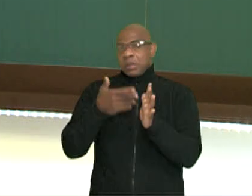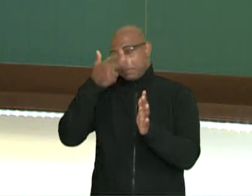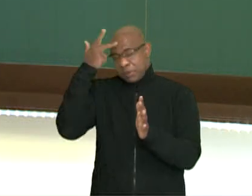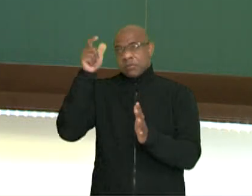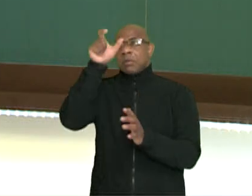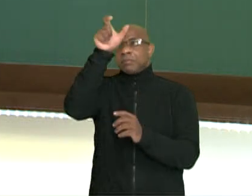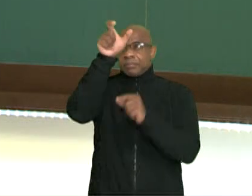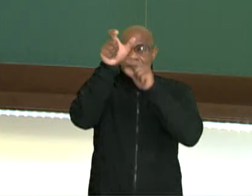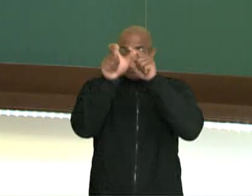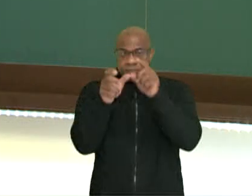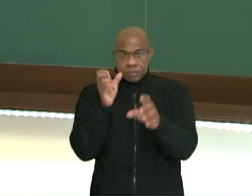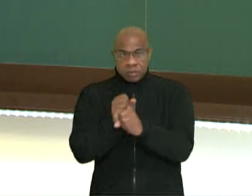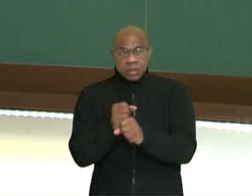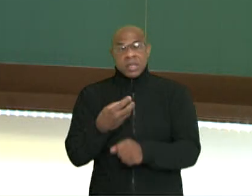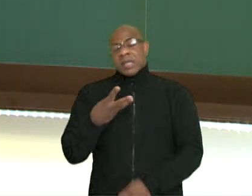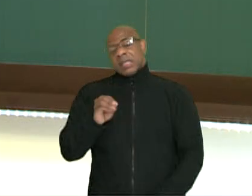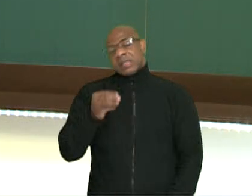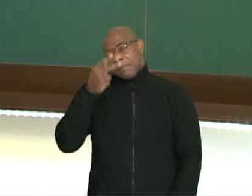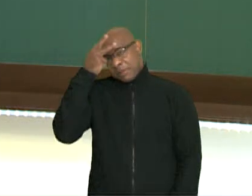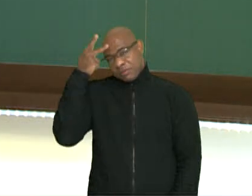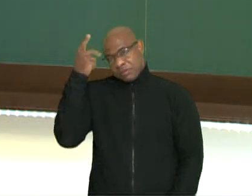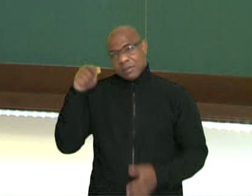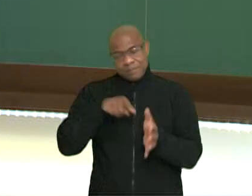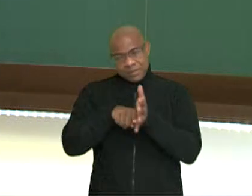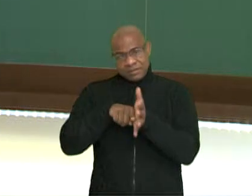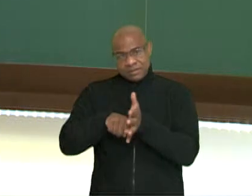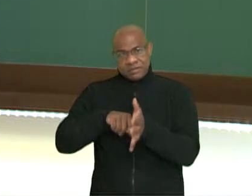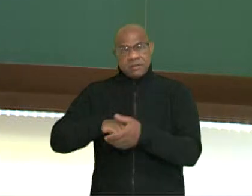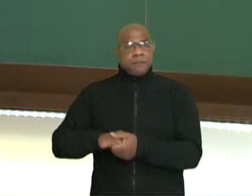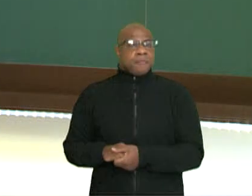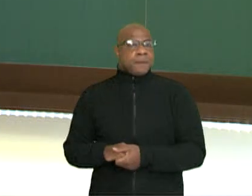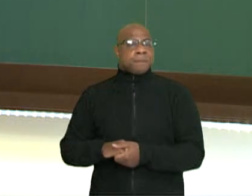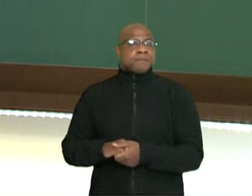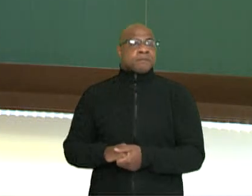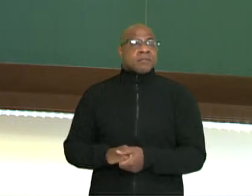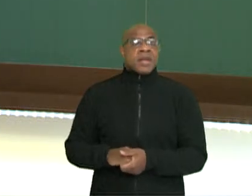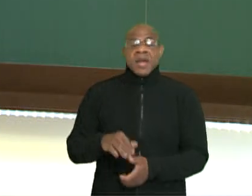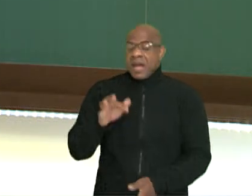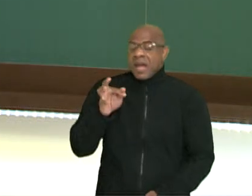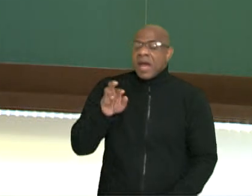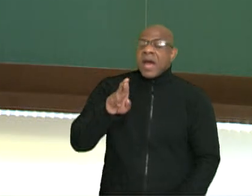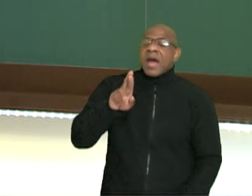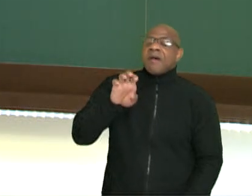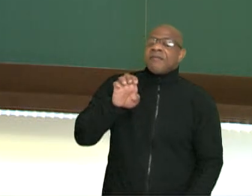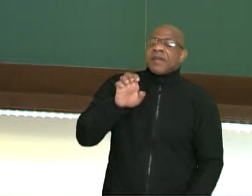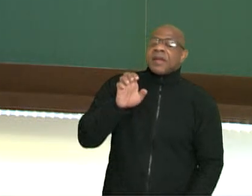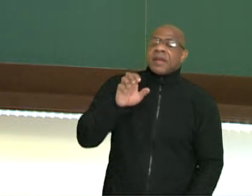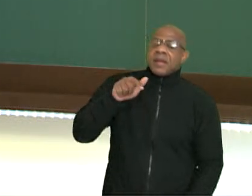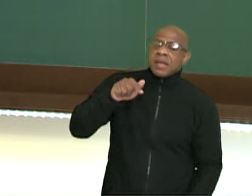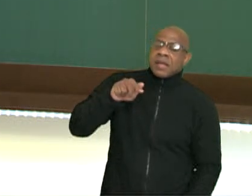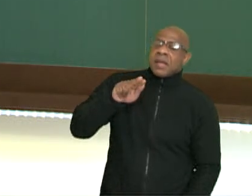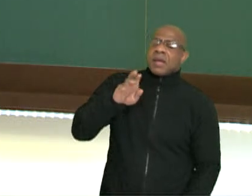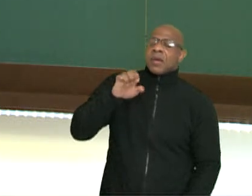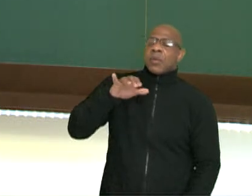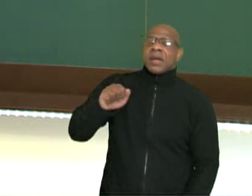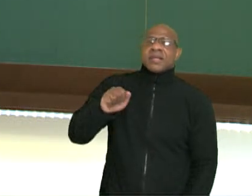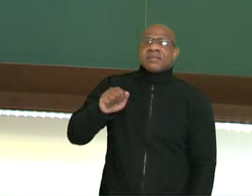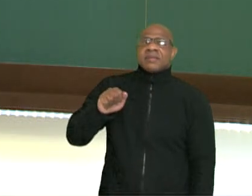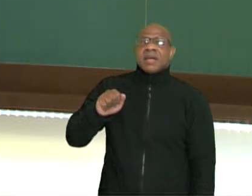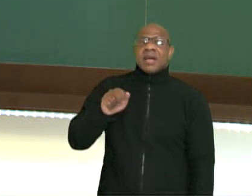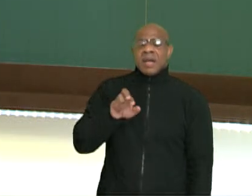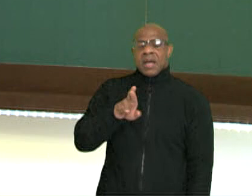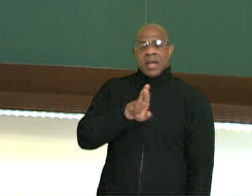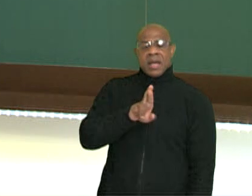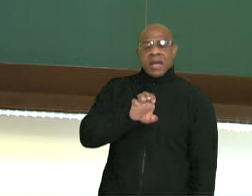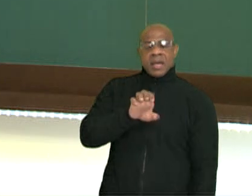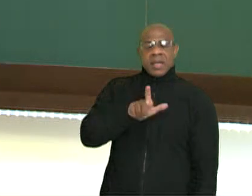ok? E essa frequência relativa? A relativa significa que é uma comparação. Porcentagem.